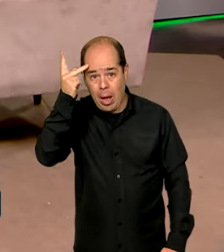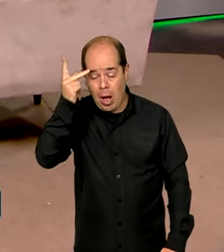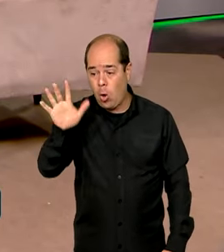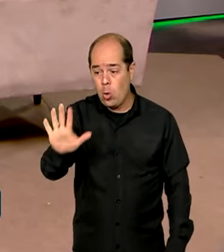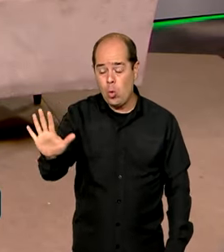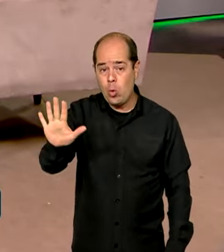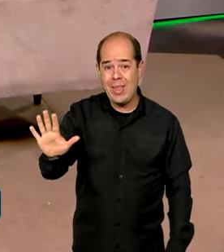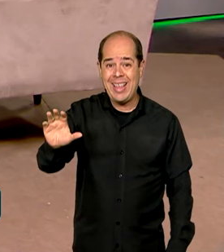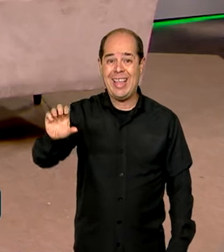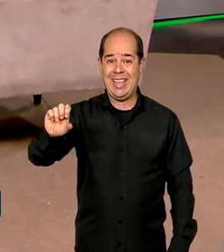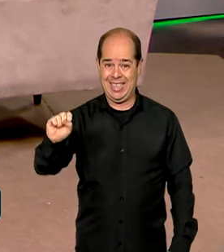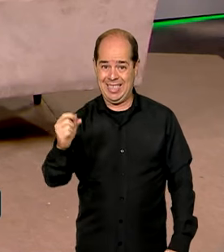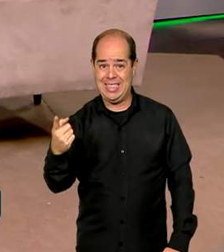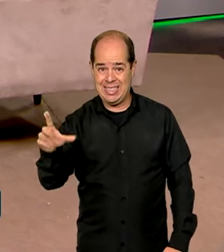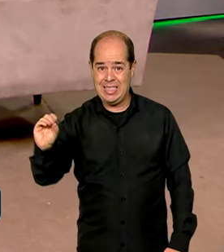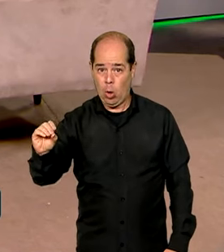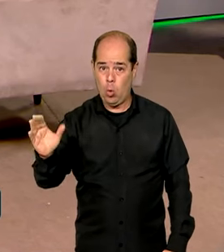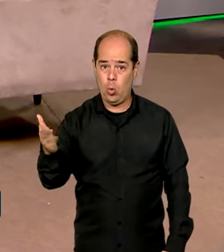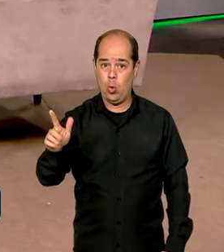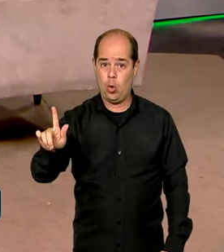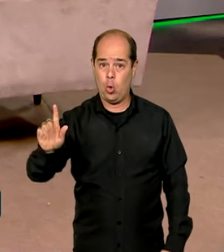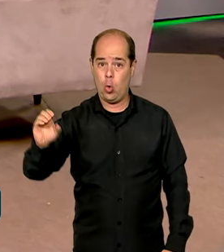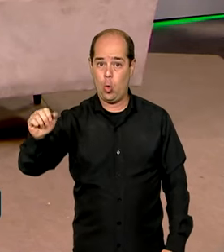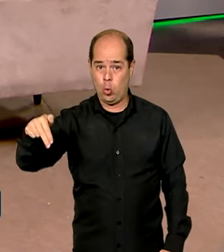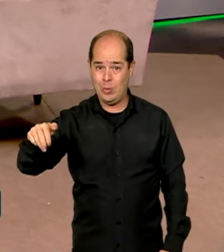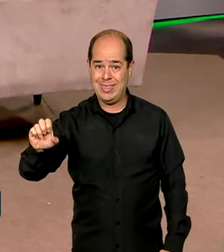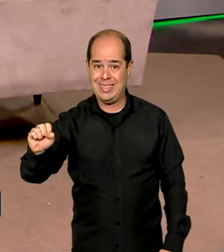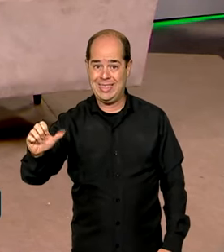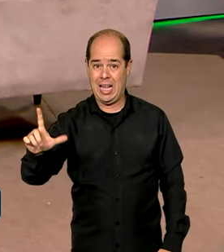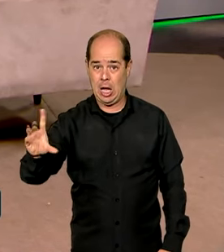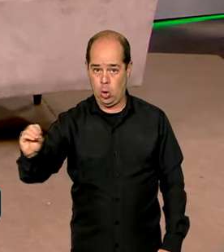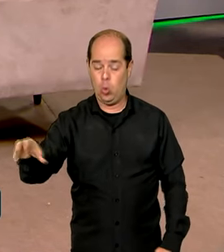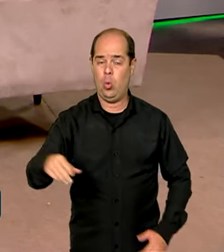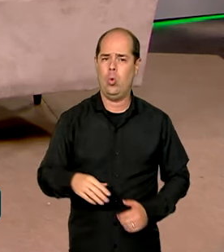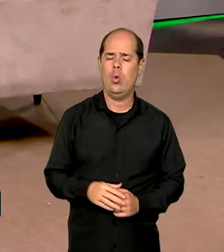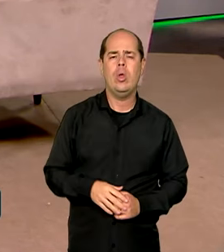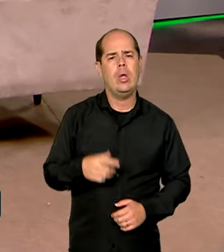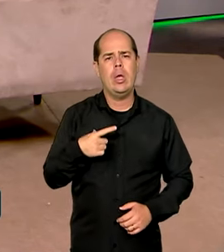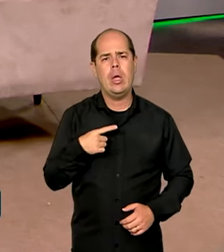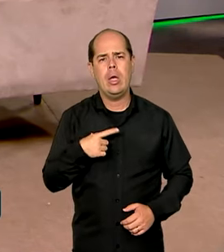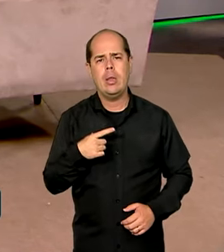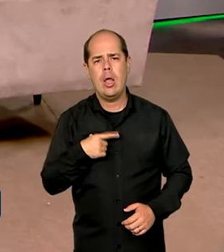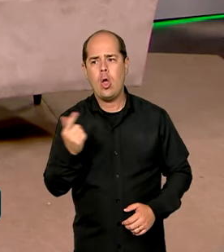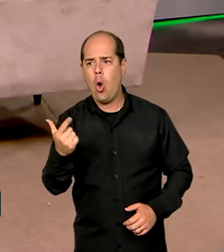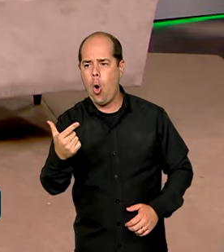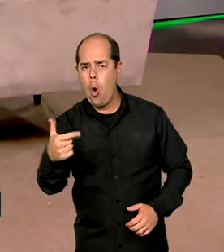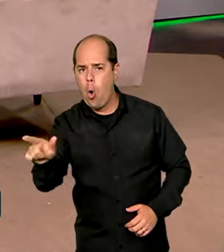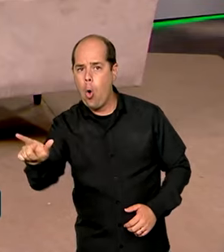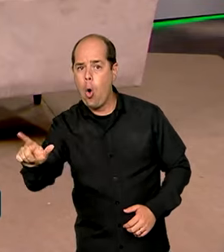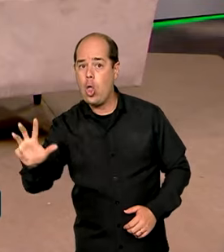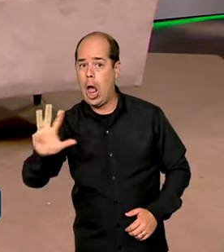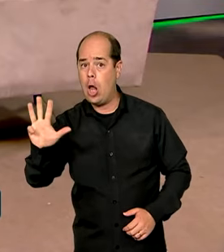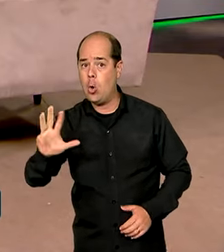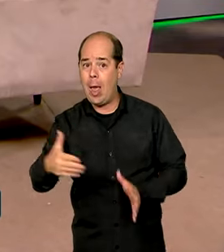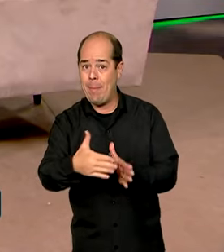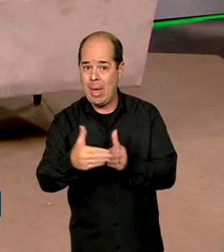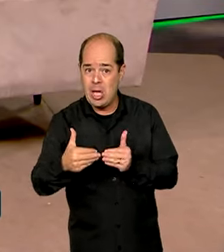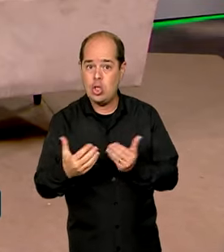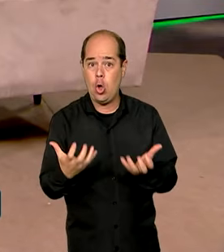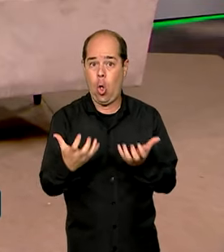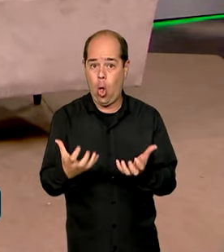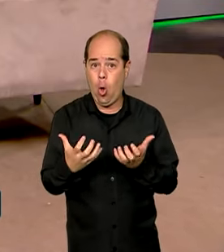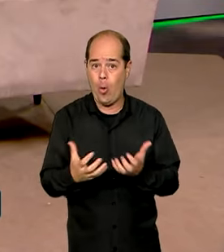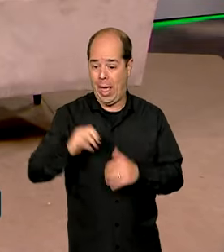uma outra medida. O presidente disse, ó, eu quero o pagamento do Bolsa Família antes do Natal.